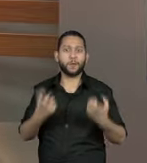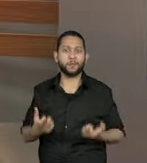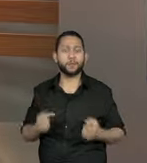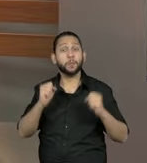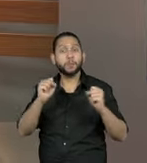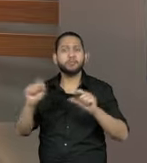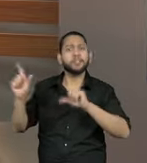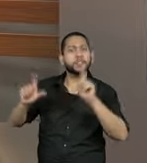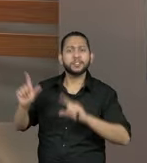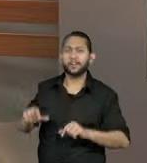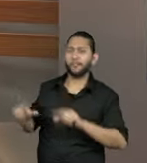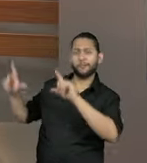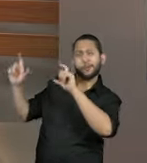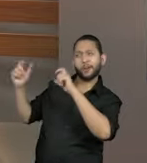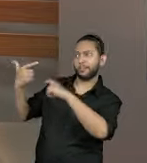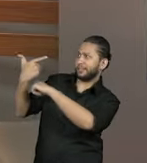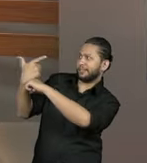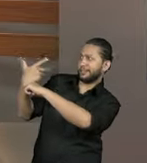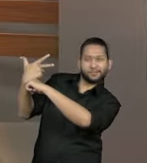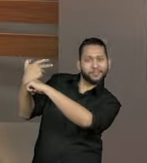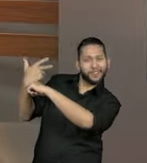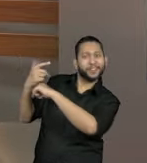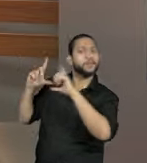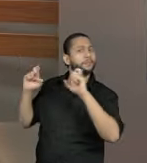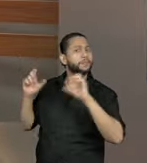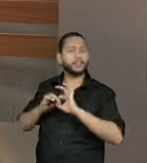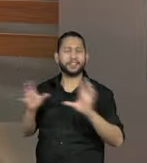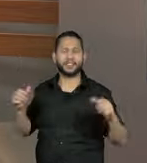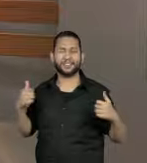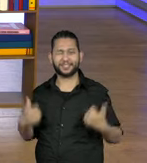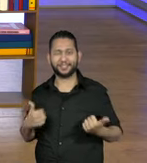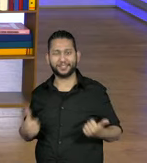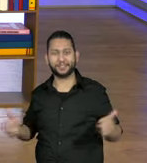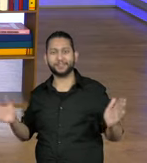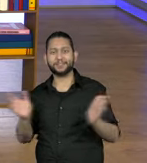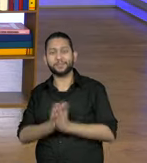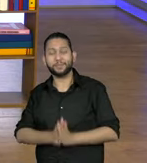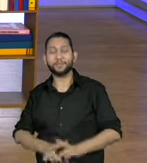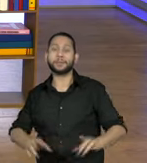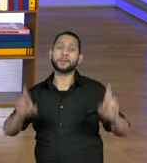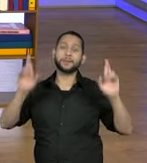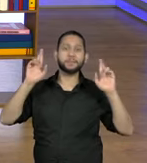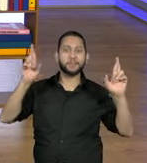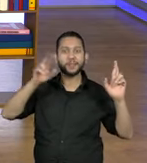foto com a TV, manda aqui, marca eles, tá tudo certo, certo? Pessoal, eu espero